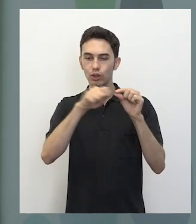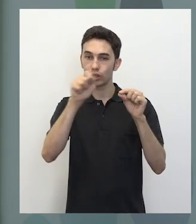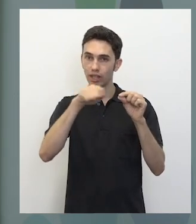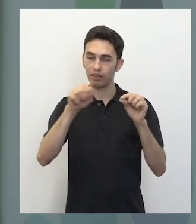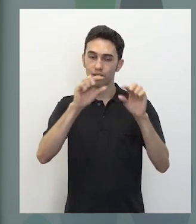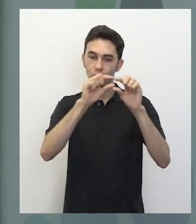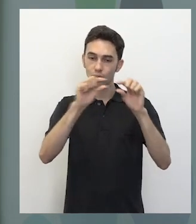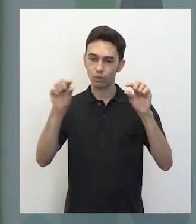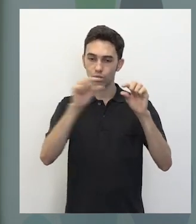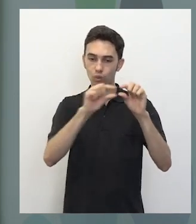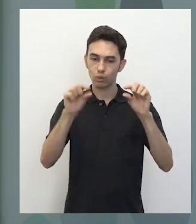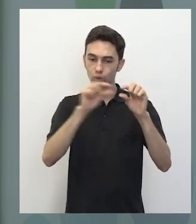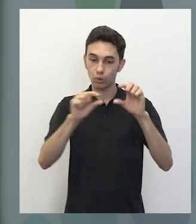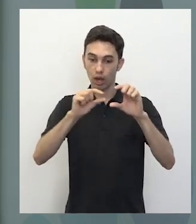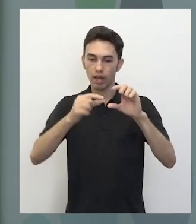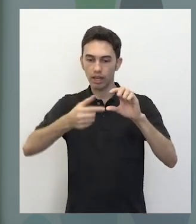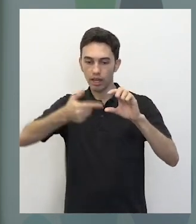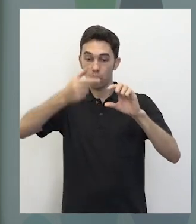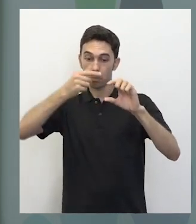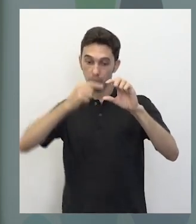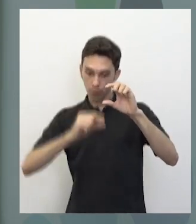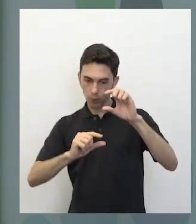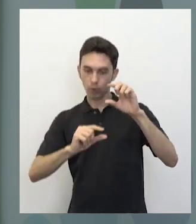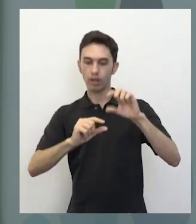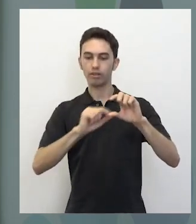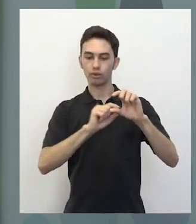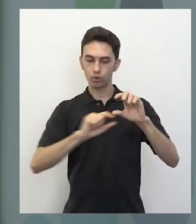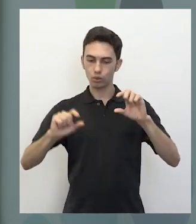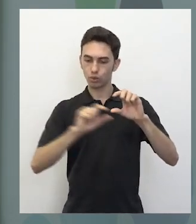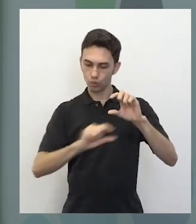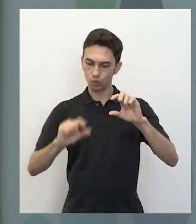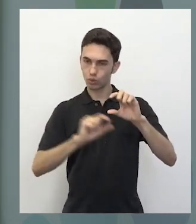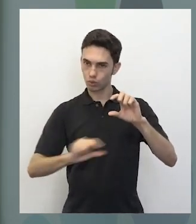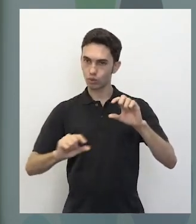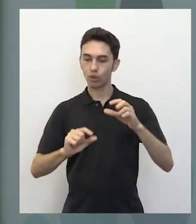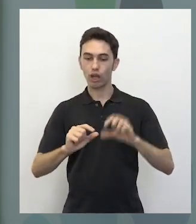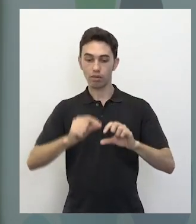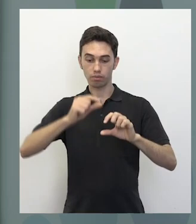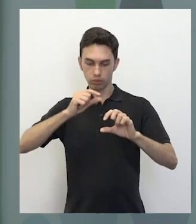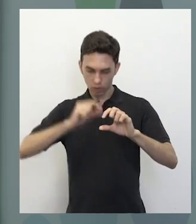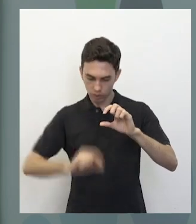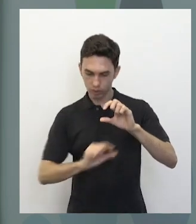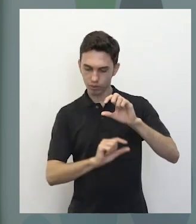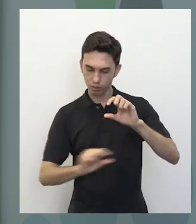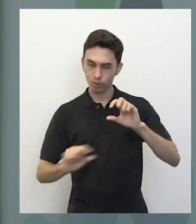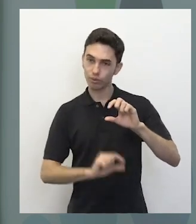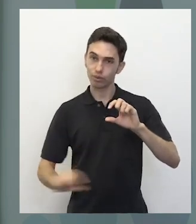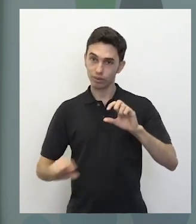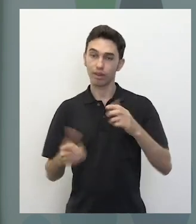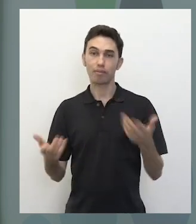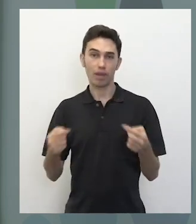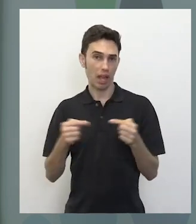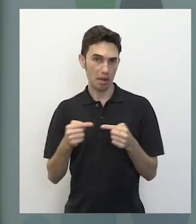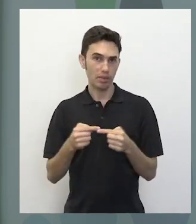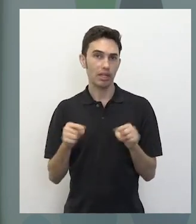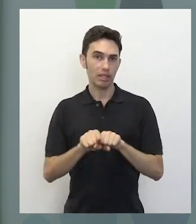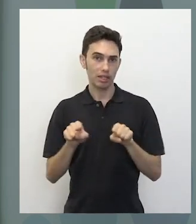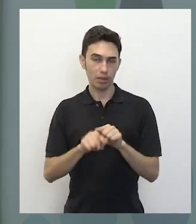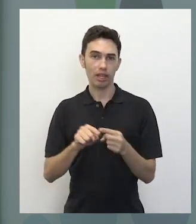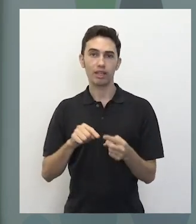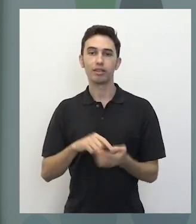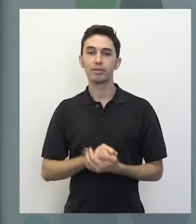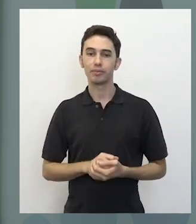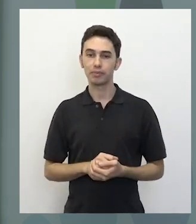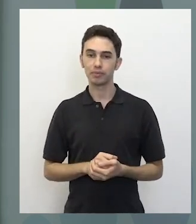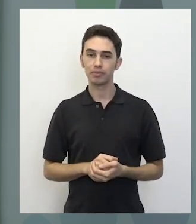tem que pensar em todo o contexto, né? Então, pula uma linha, eu tenho uma estrofe. Eu tenho 4 versos, depois eu tenho ali mais